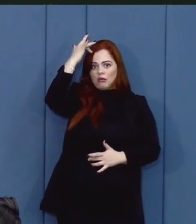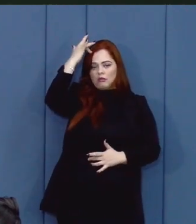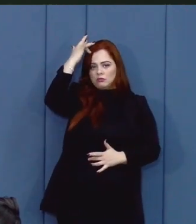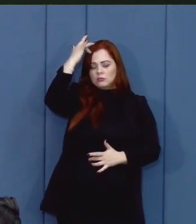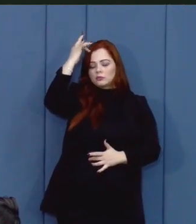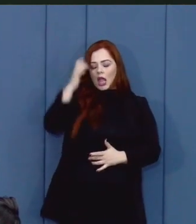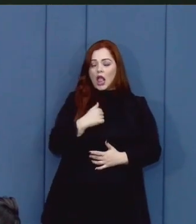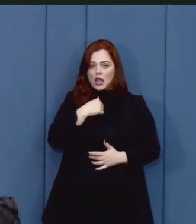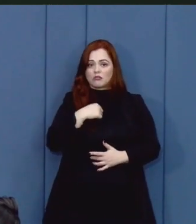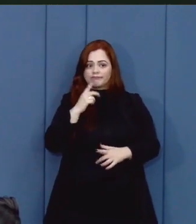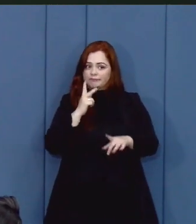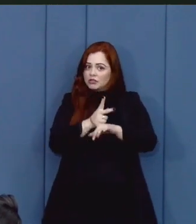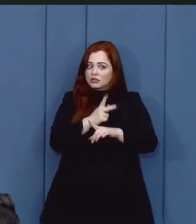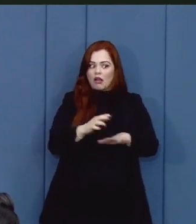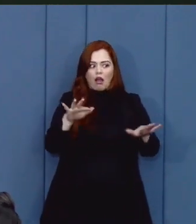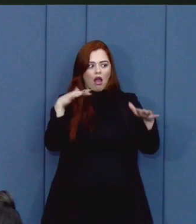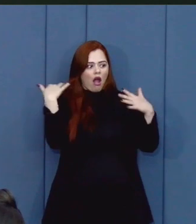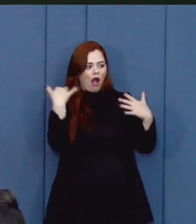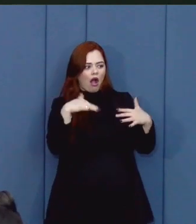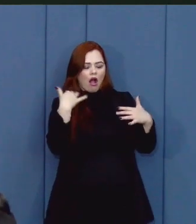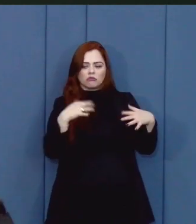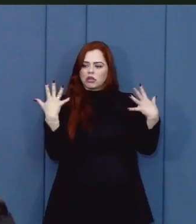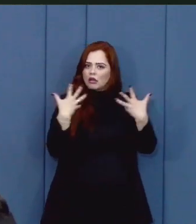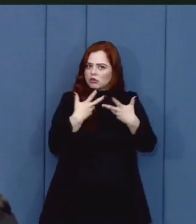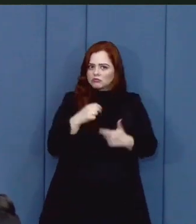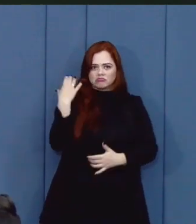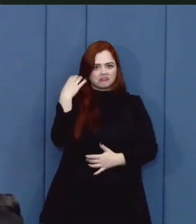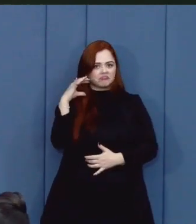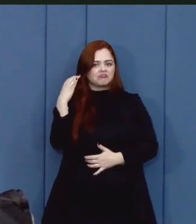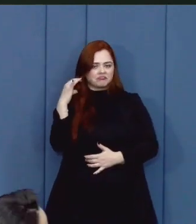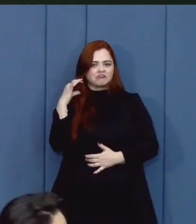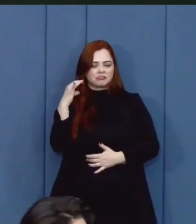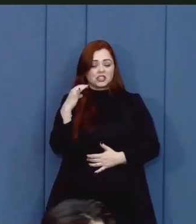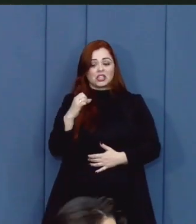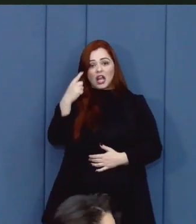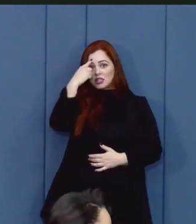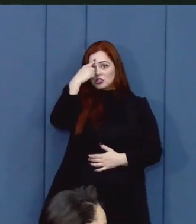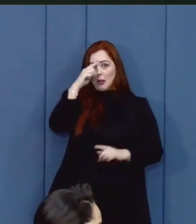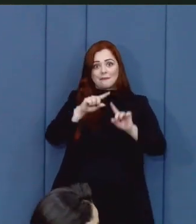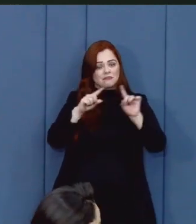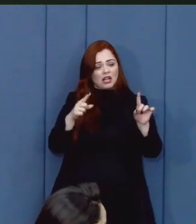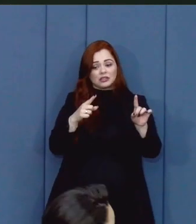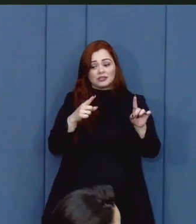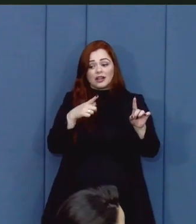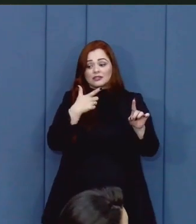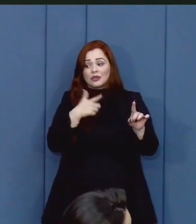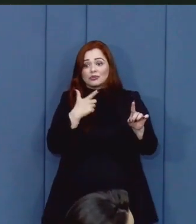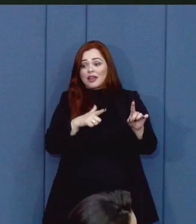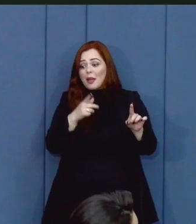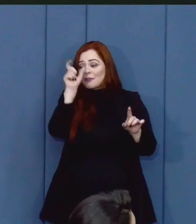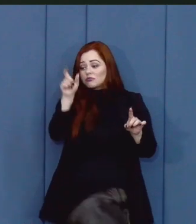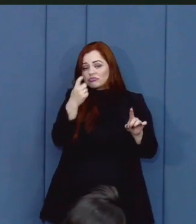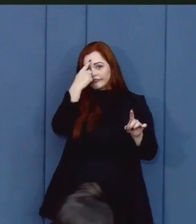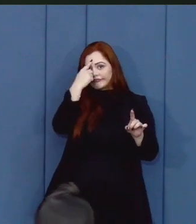Eu estou sempre espantada com a qualidade científica da Índia, mas não tem ninguém da Índia lá,